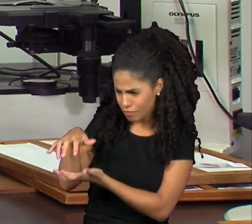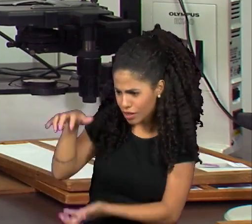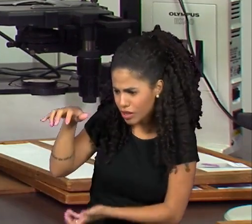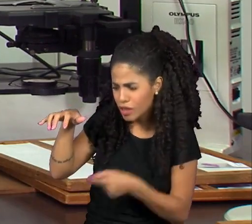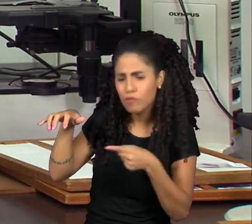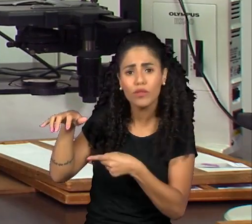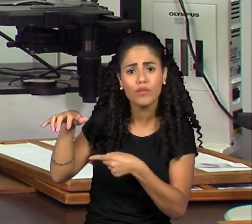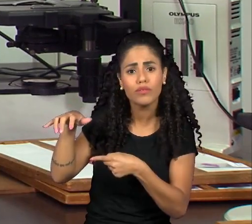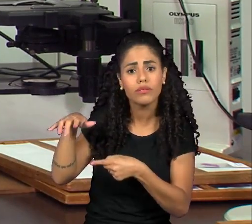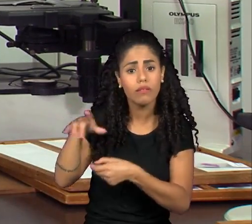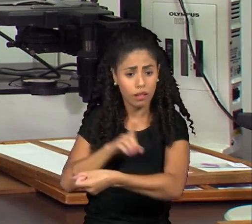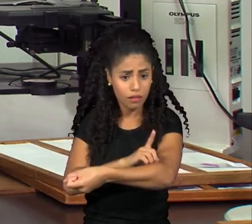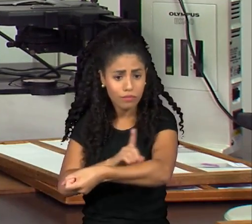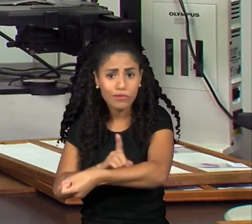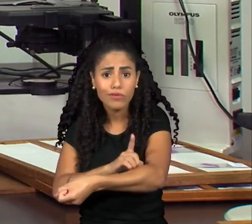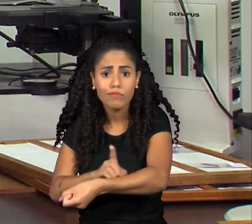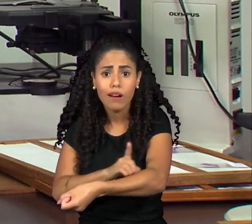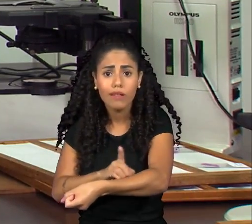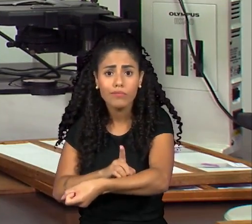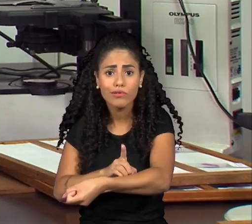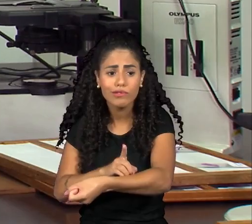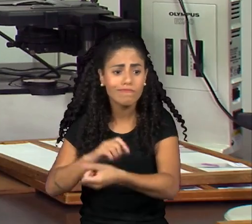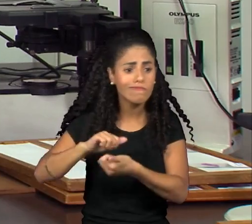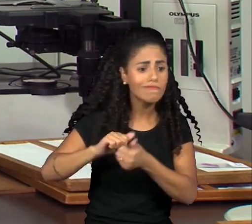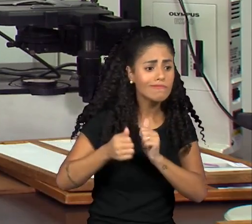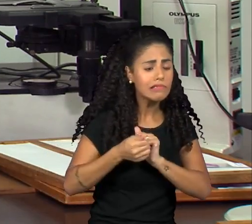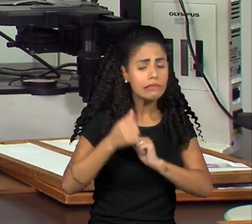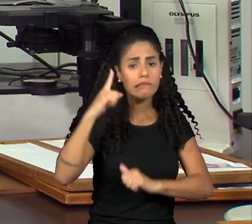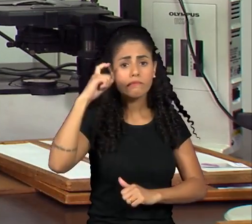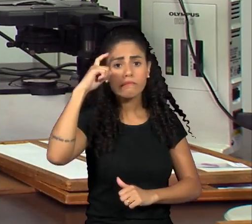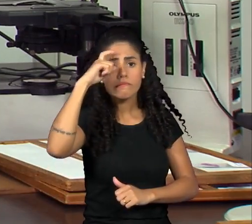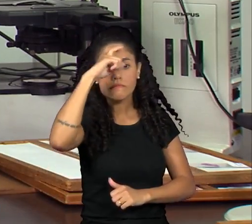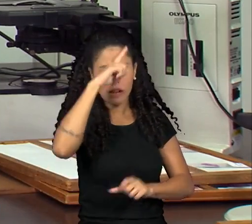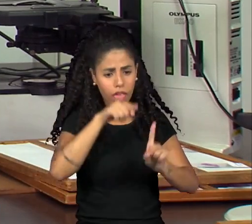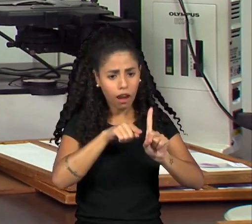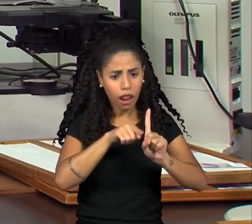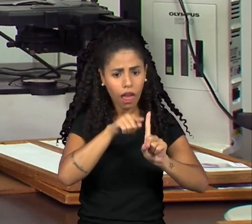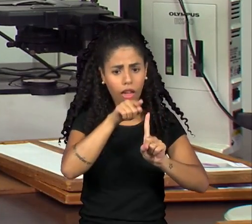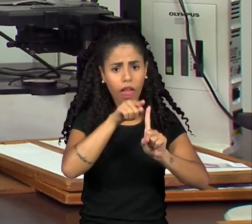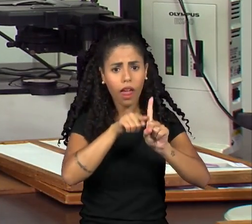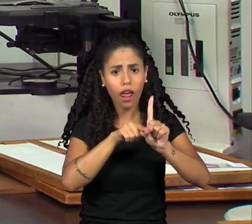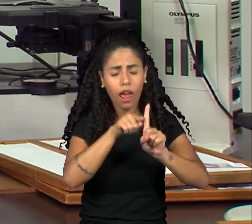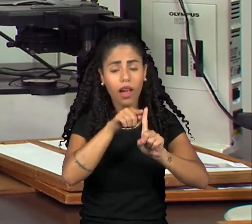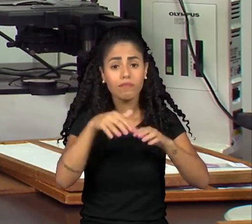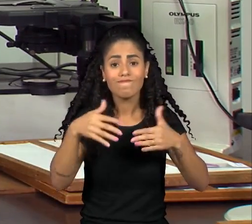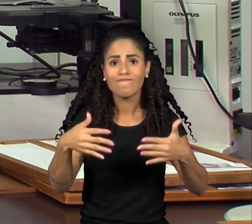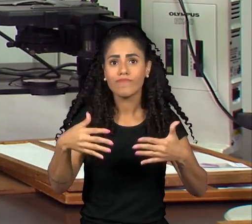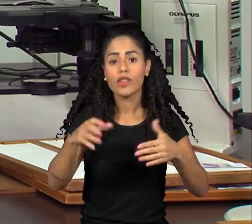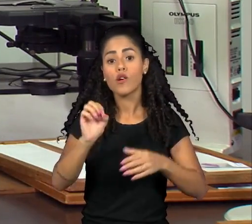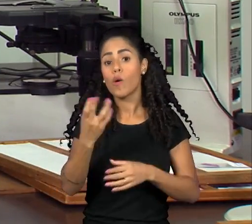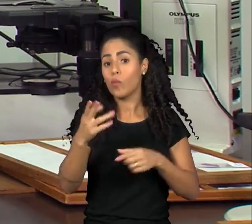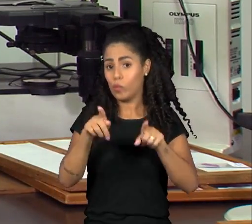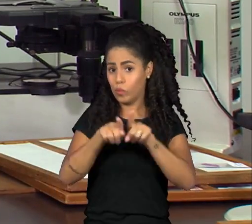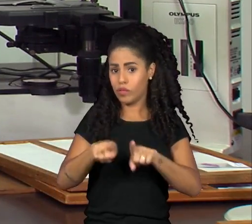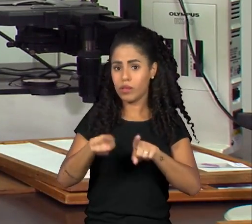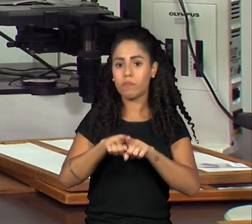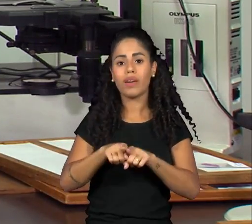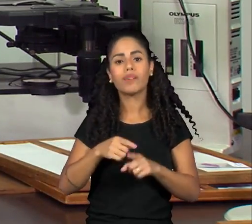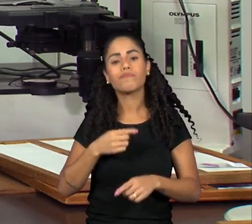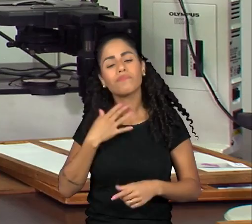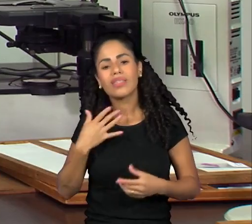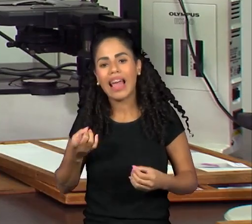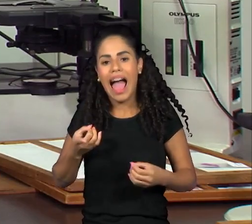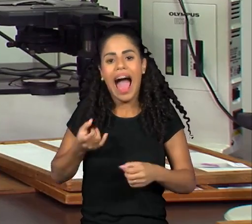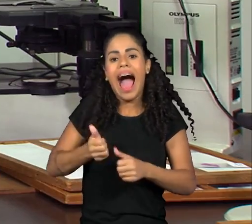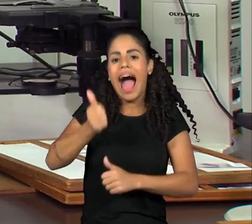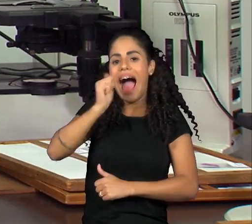tem diabetes, os vasos não conseguem se adaptar às variações de temperatura. Ou você pode perder volume por desidratação, então